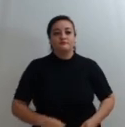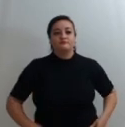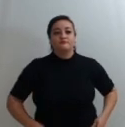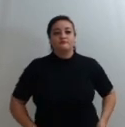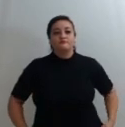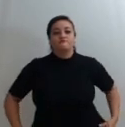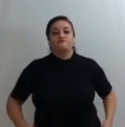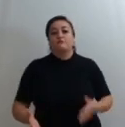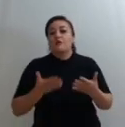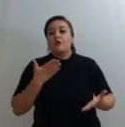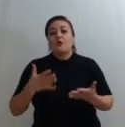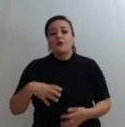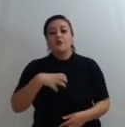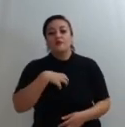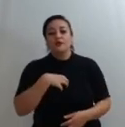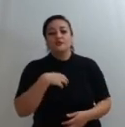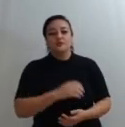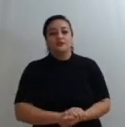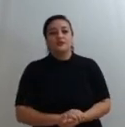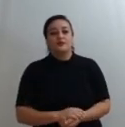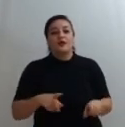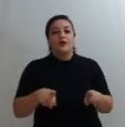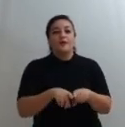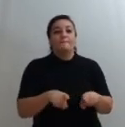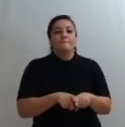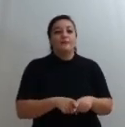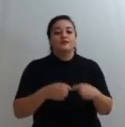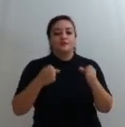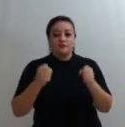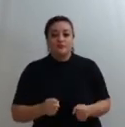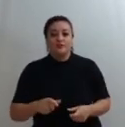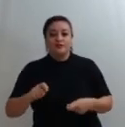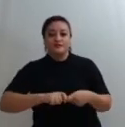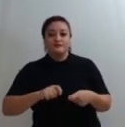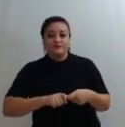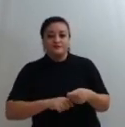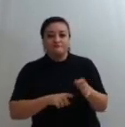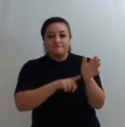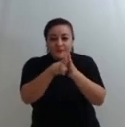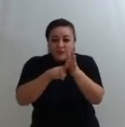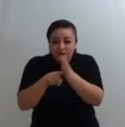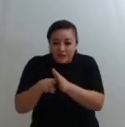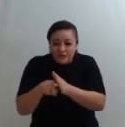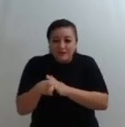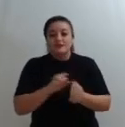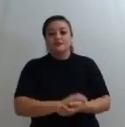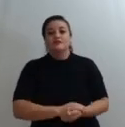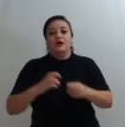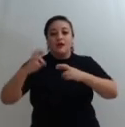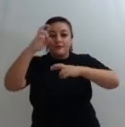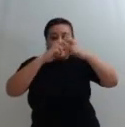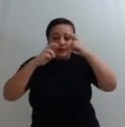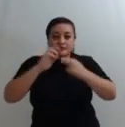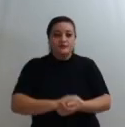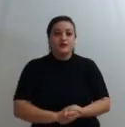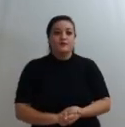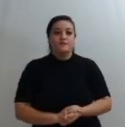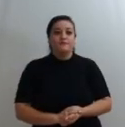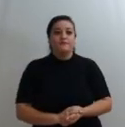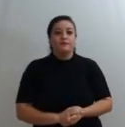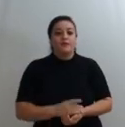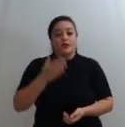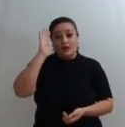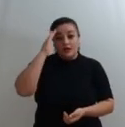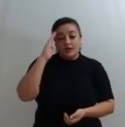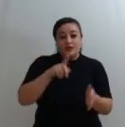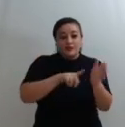no entanto, mesmo que possível fosse a realização de tal exame pericial, sendo assim, entendo que essa análise